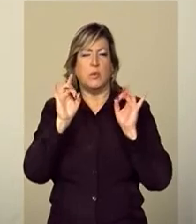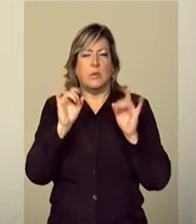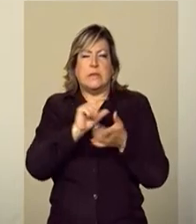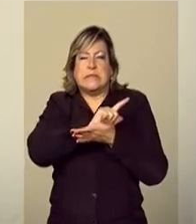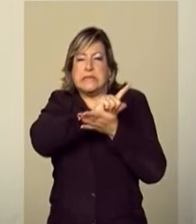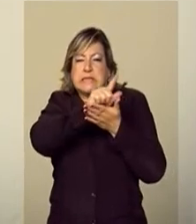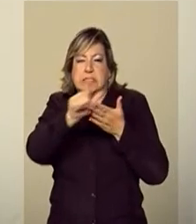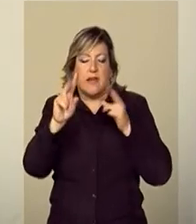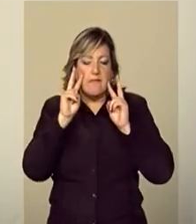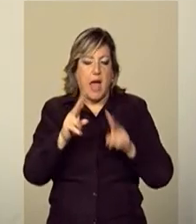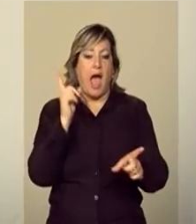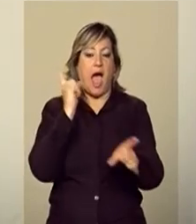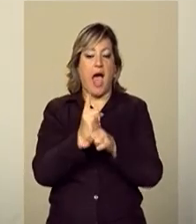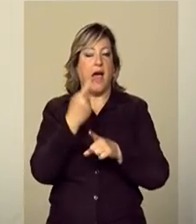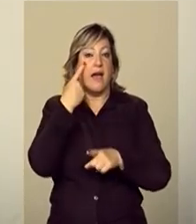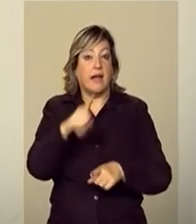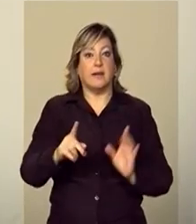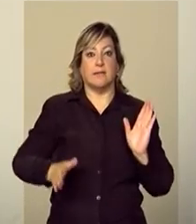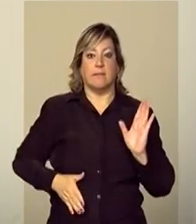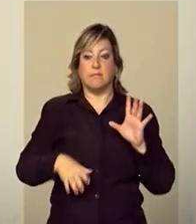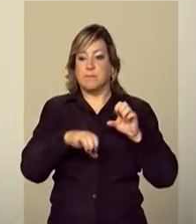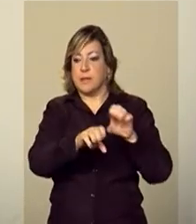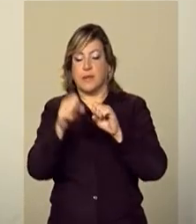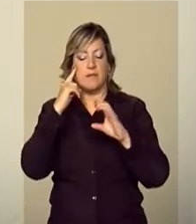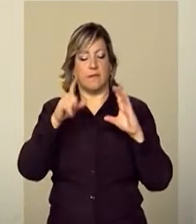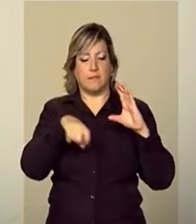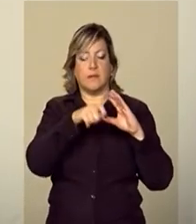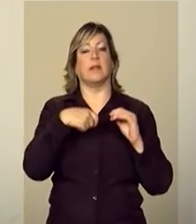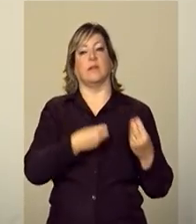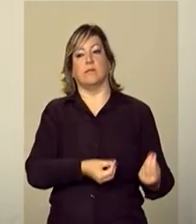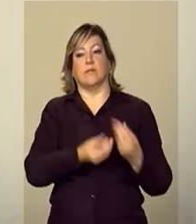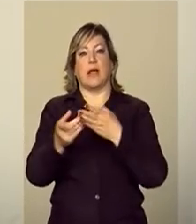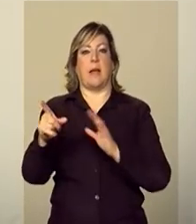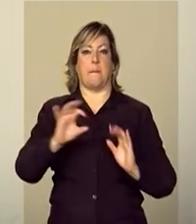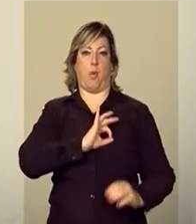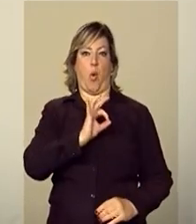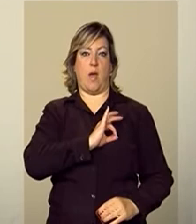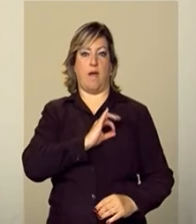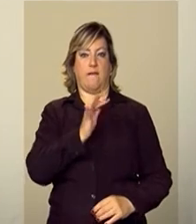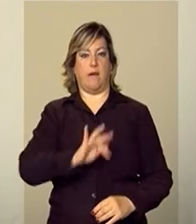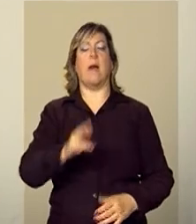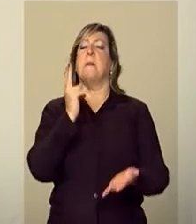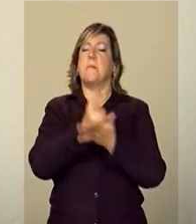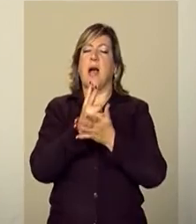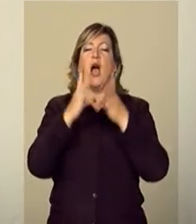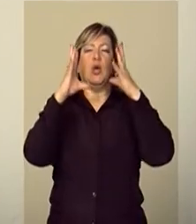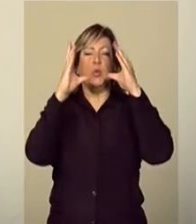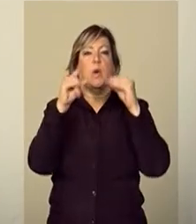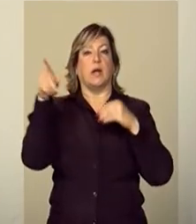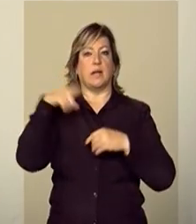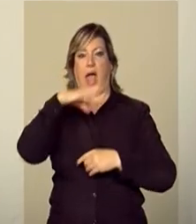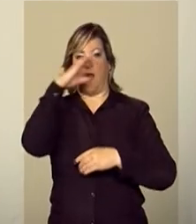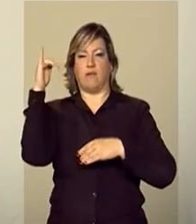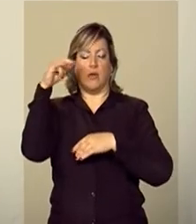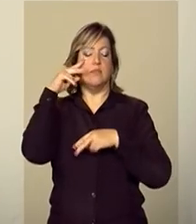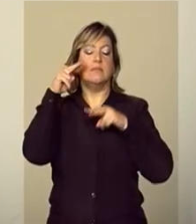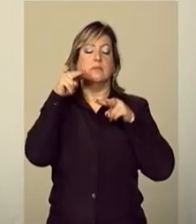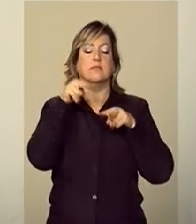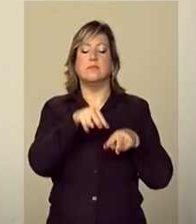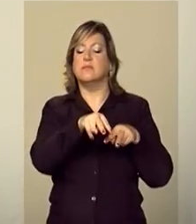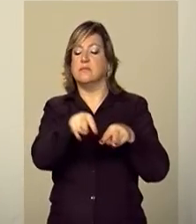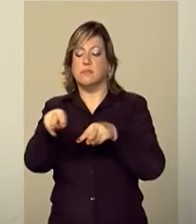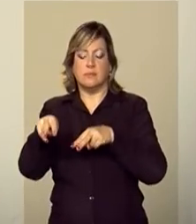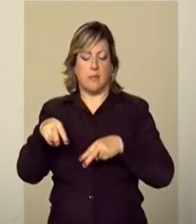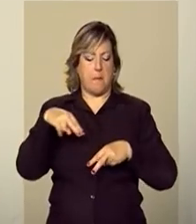resolução E transmitiram essas imagens para a Polícia Federal mesmo a noite Luciano want consegue enxergar